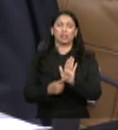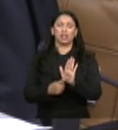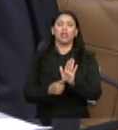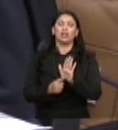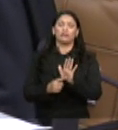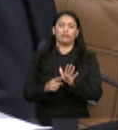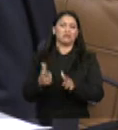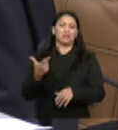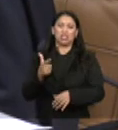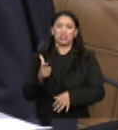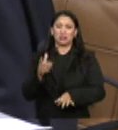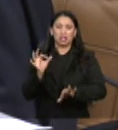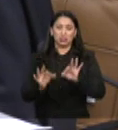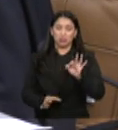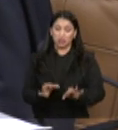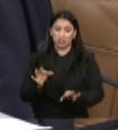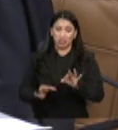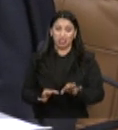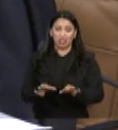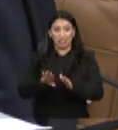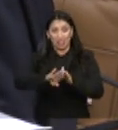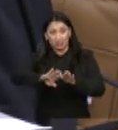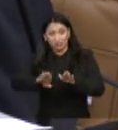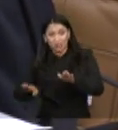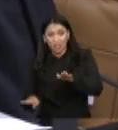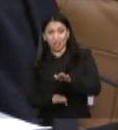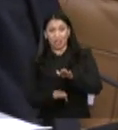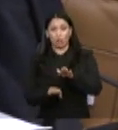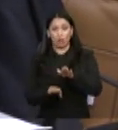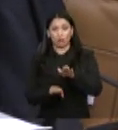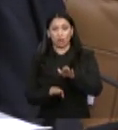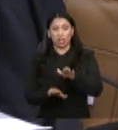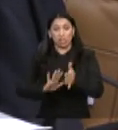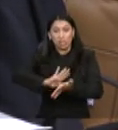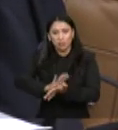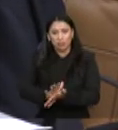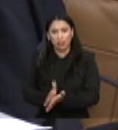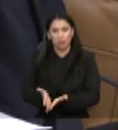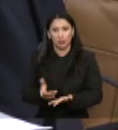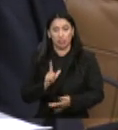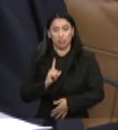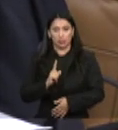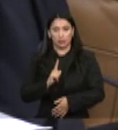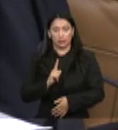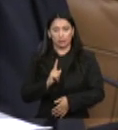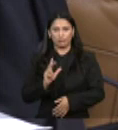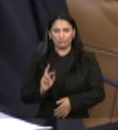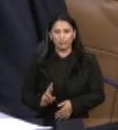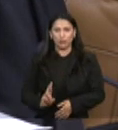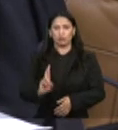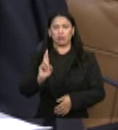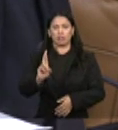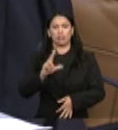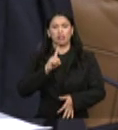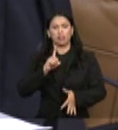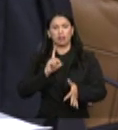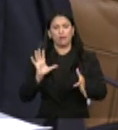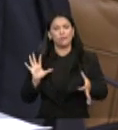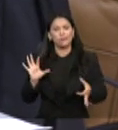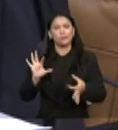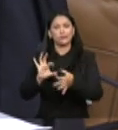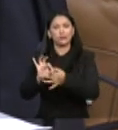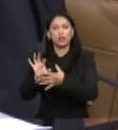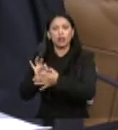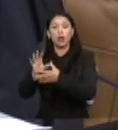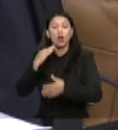e discriminação essa missão tem natureza de Norma vinculante Eis que todo